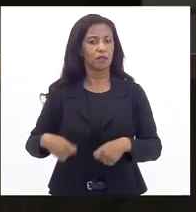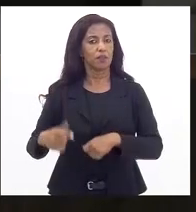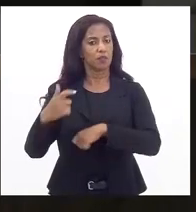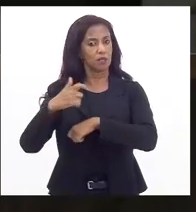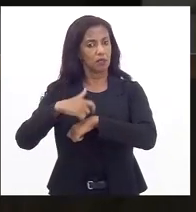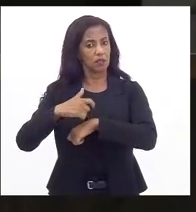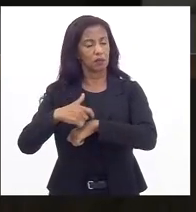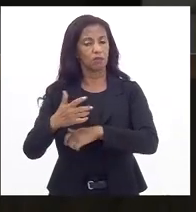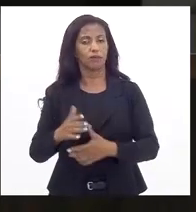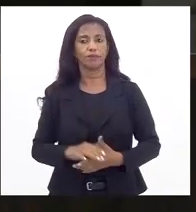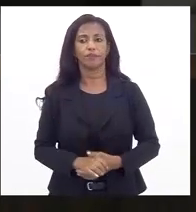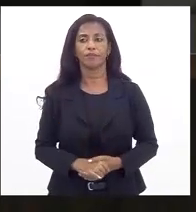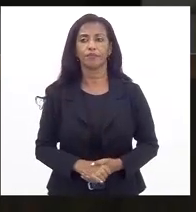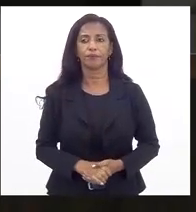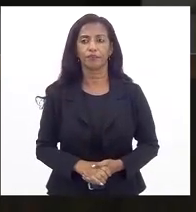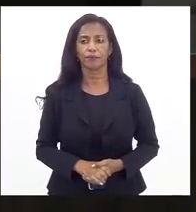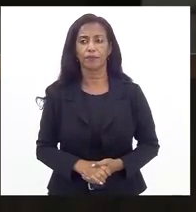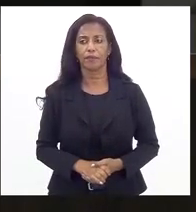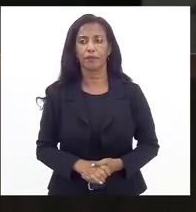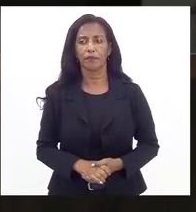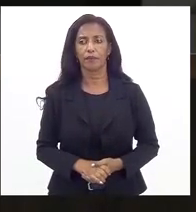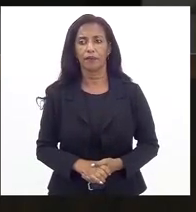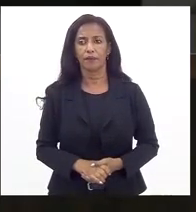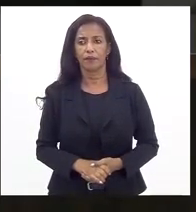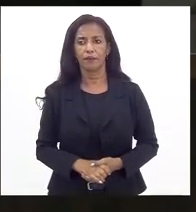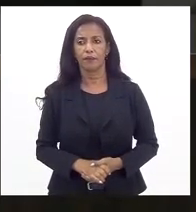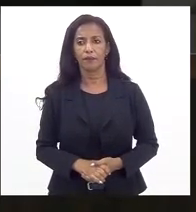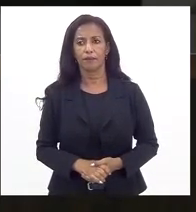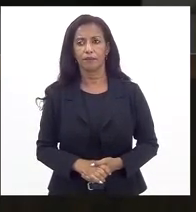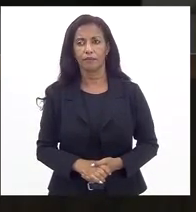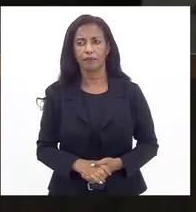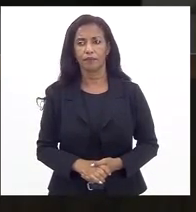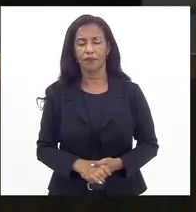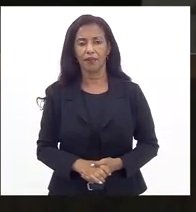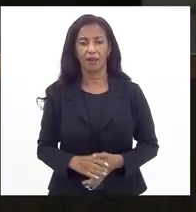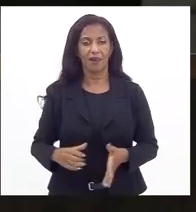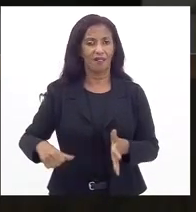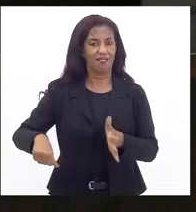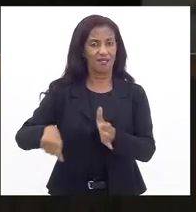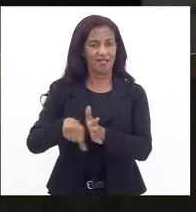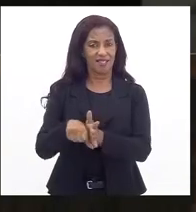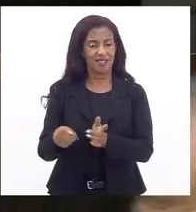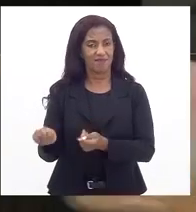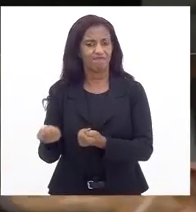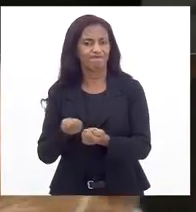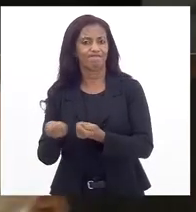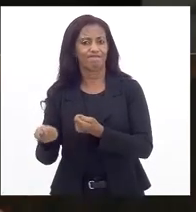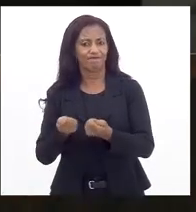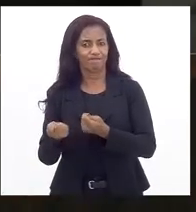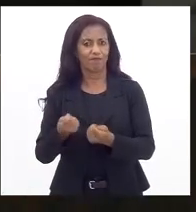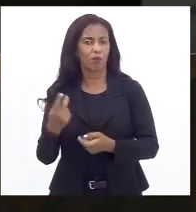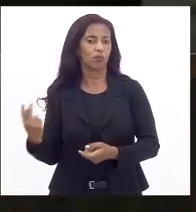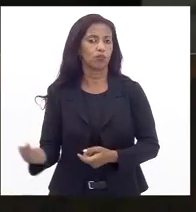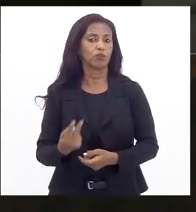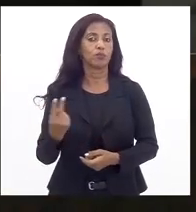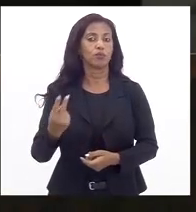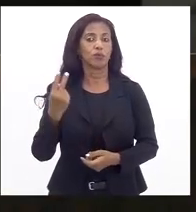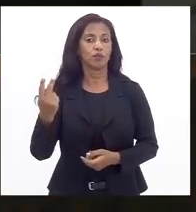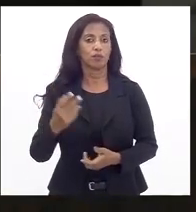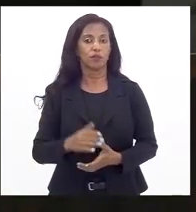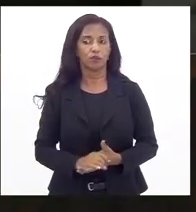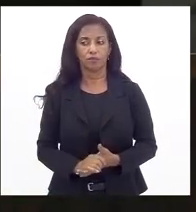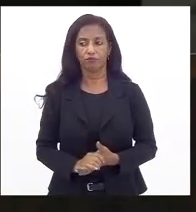momento em que temos a uma crise econômica os preços